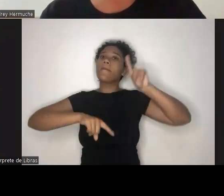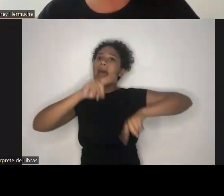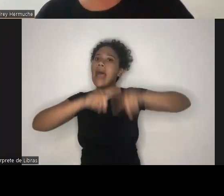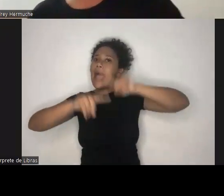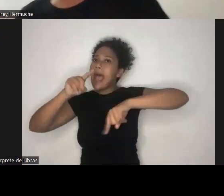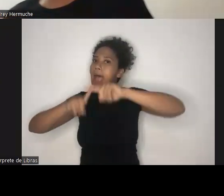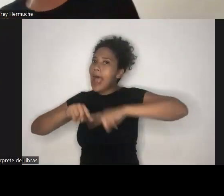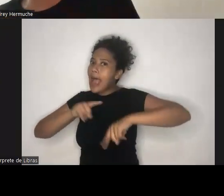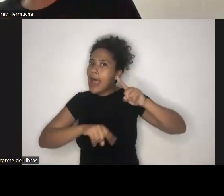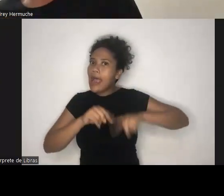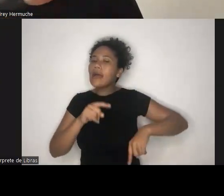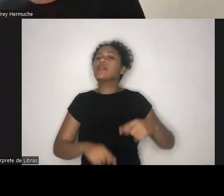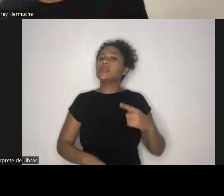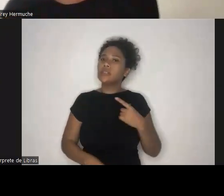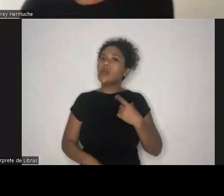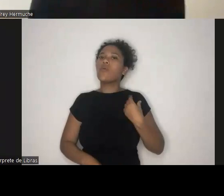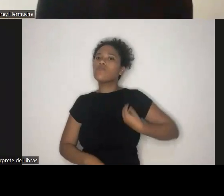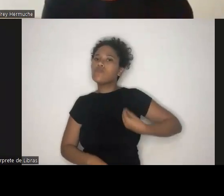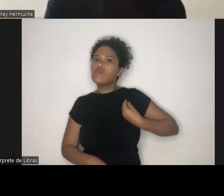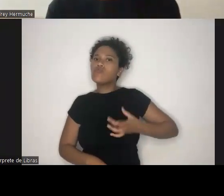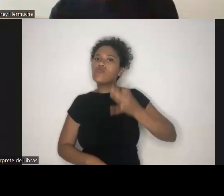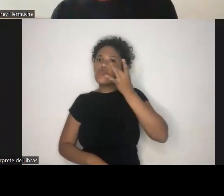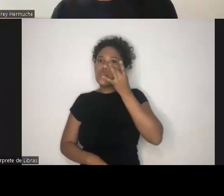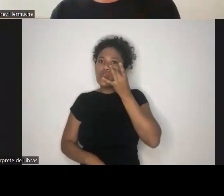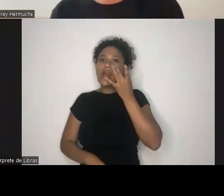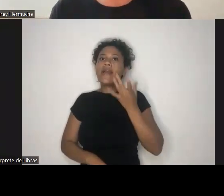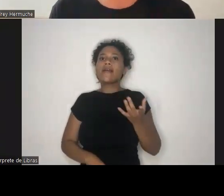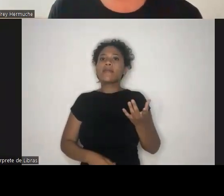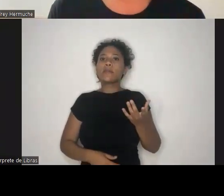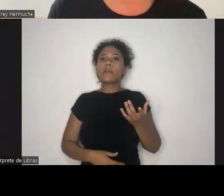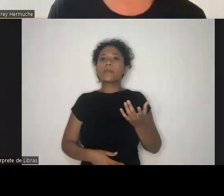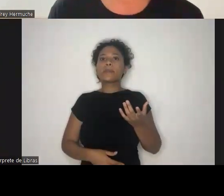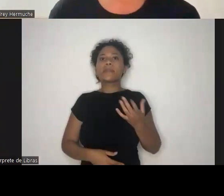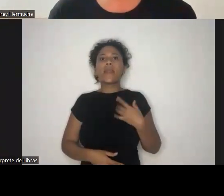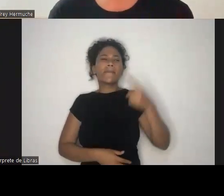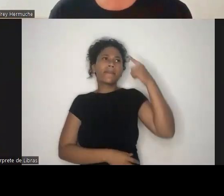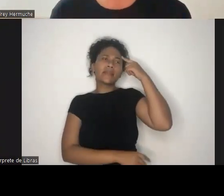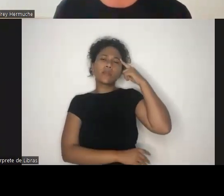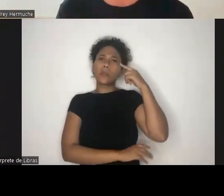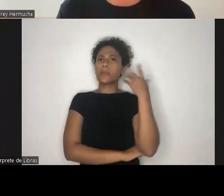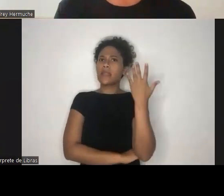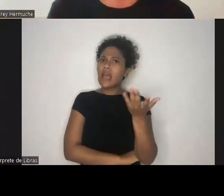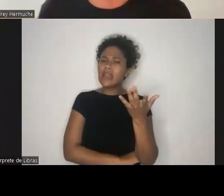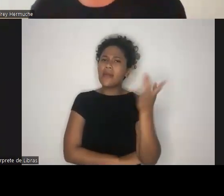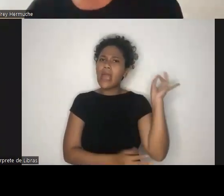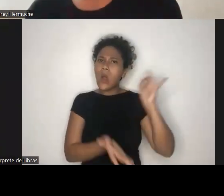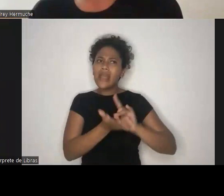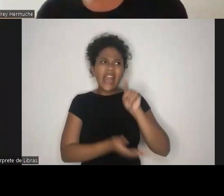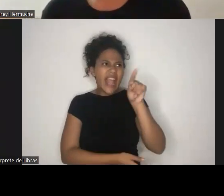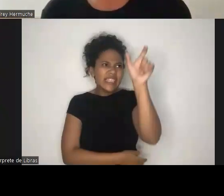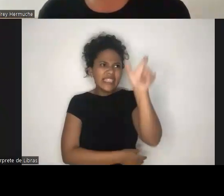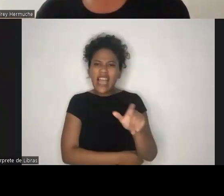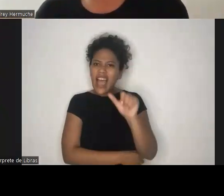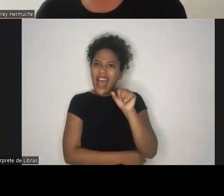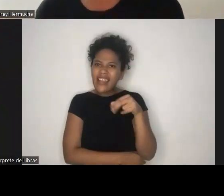realmente me coloquei naquela situação de de pensar assim cara mas realmente esse Andrei é que